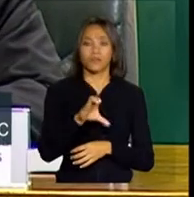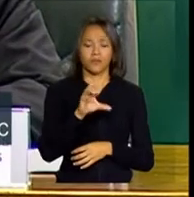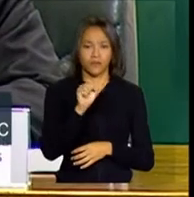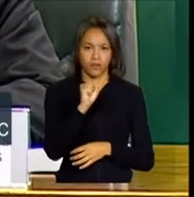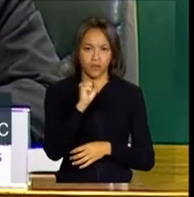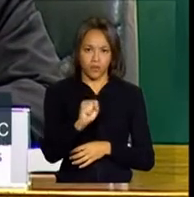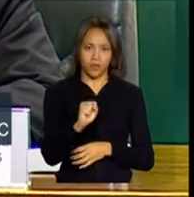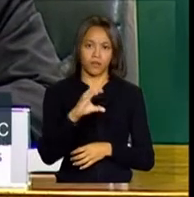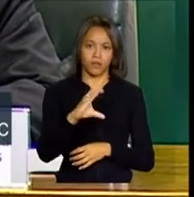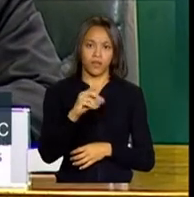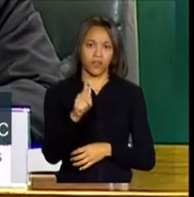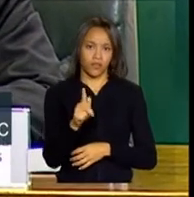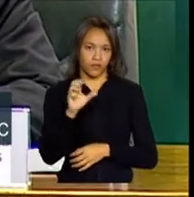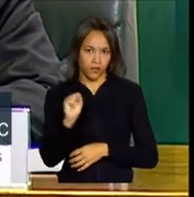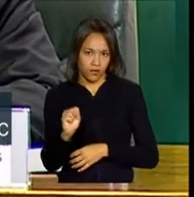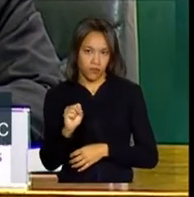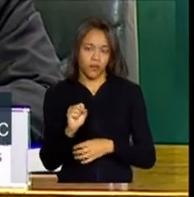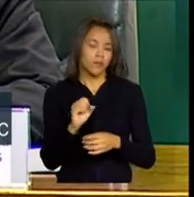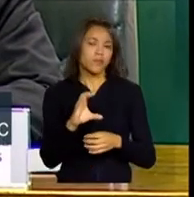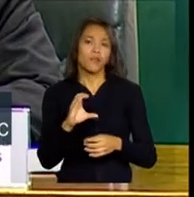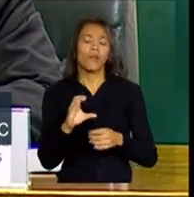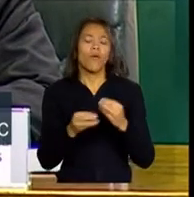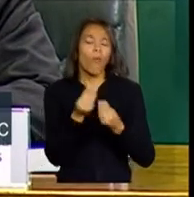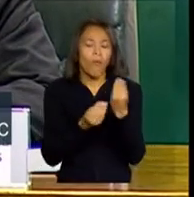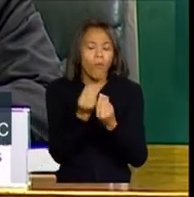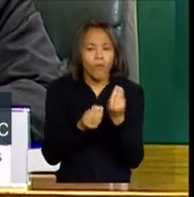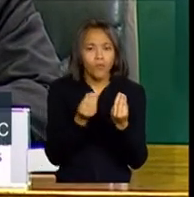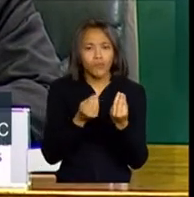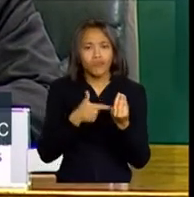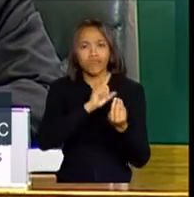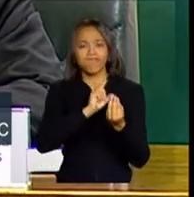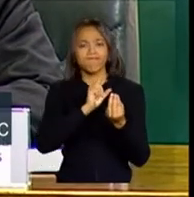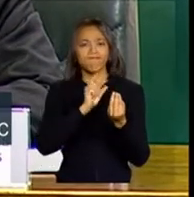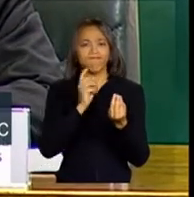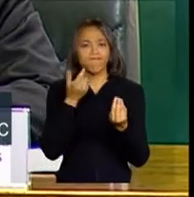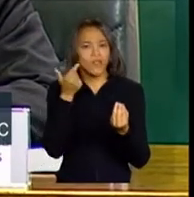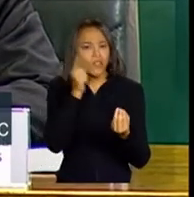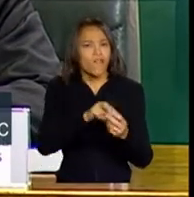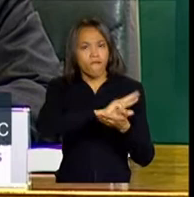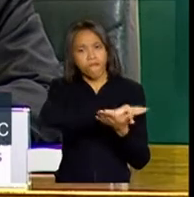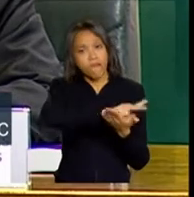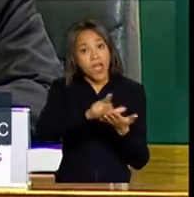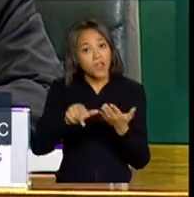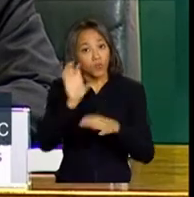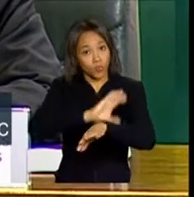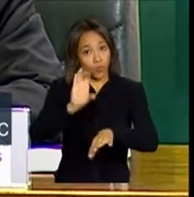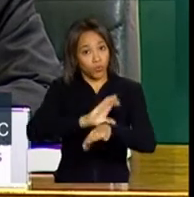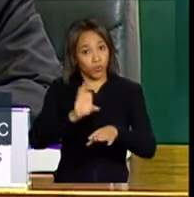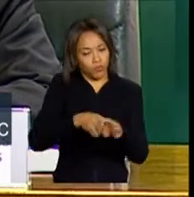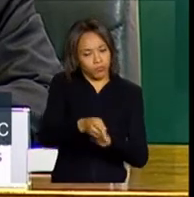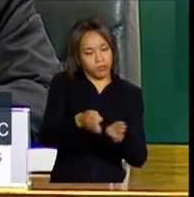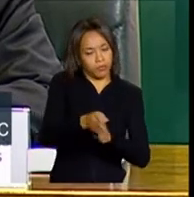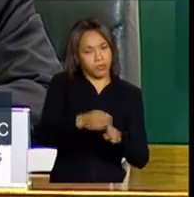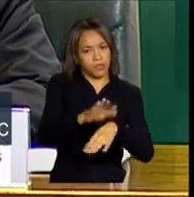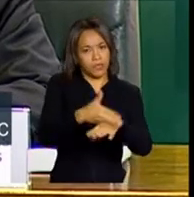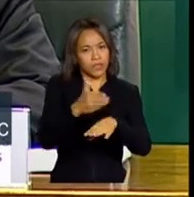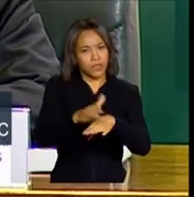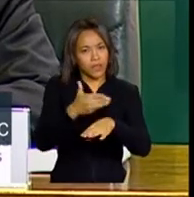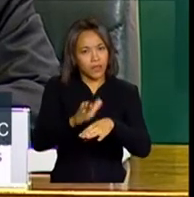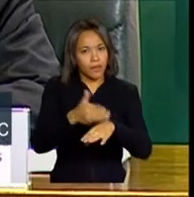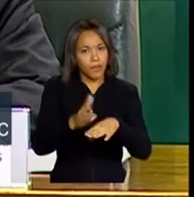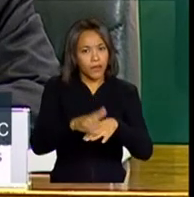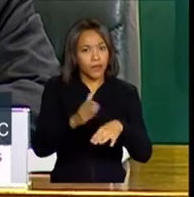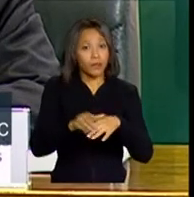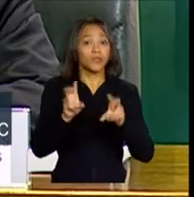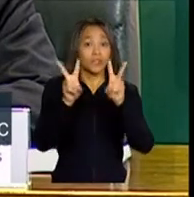seu quadro de diplomatas duplicado os quais ao longo do último ano beneficiaram-se de diversos cursos de aperfeiçoamento em matérias afetas ao